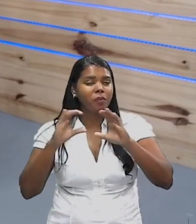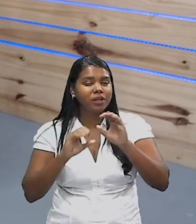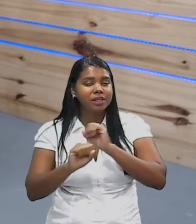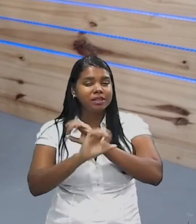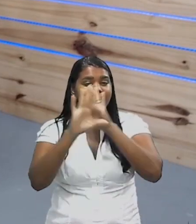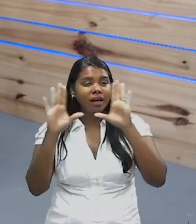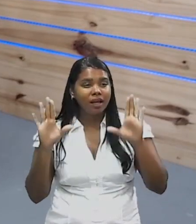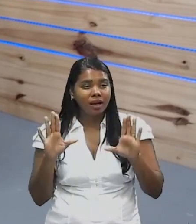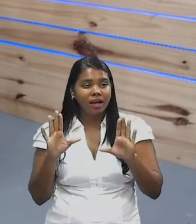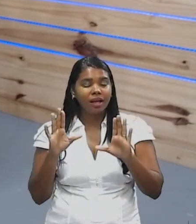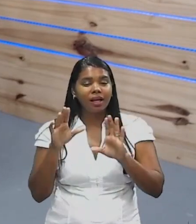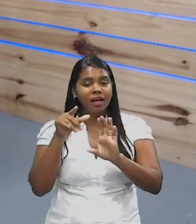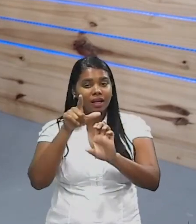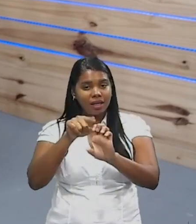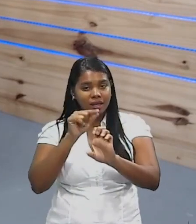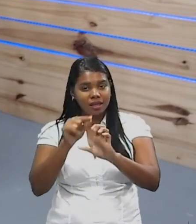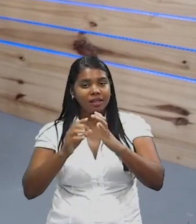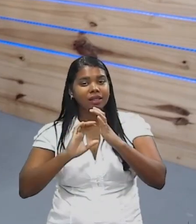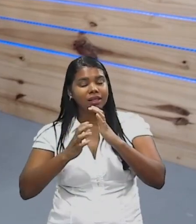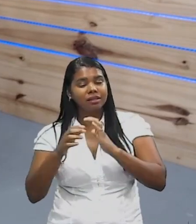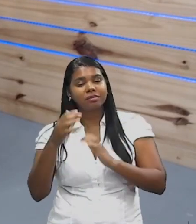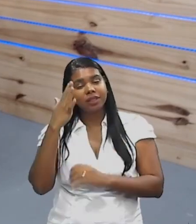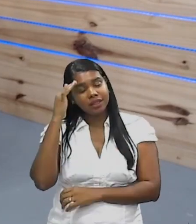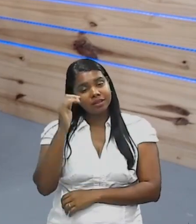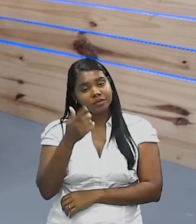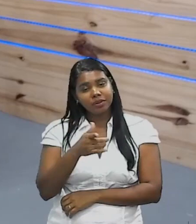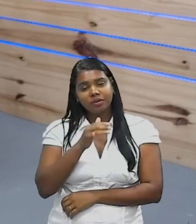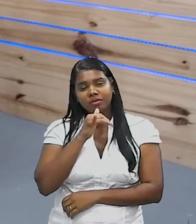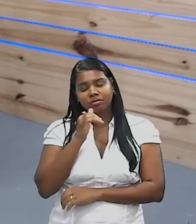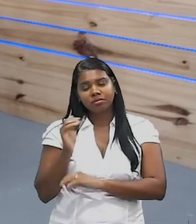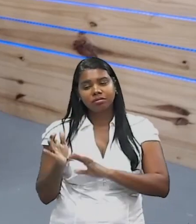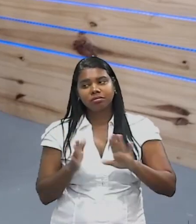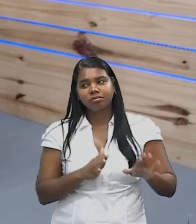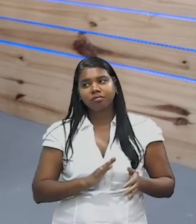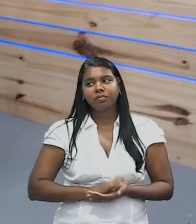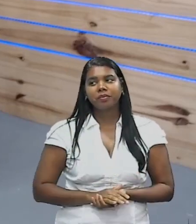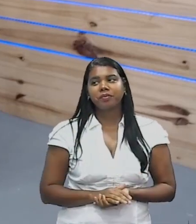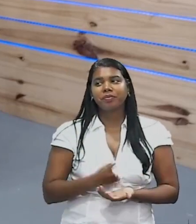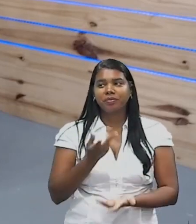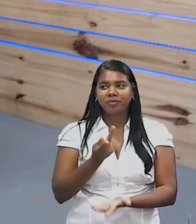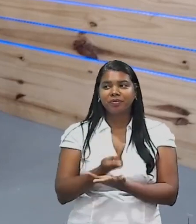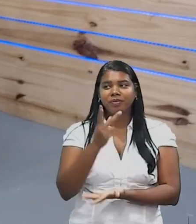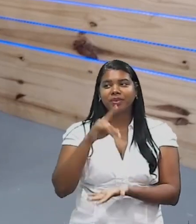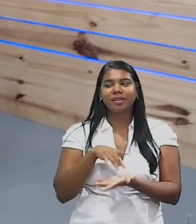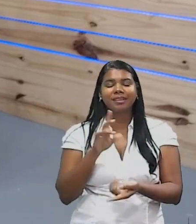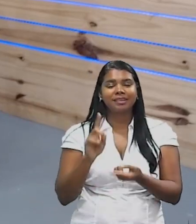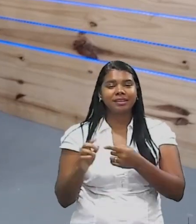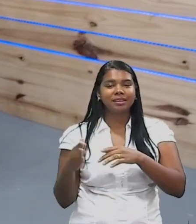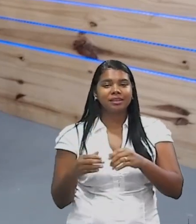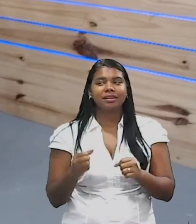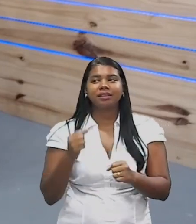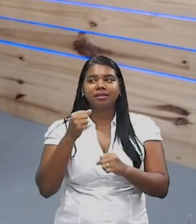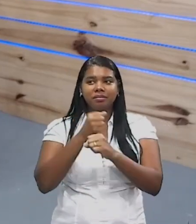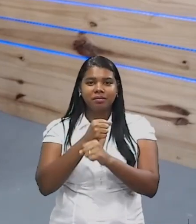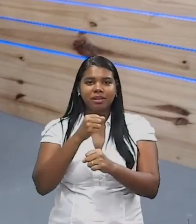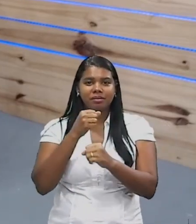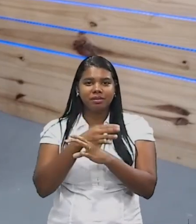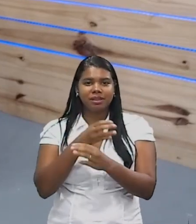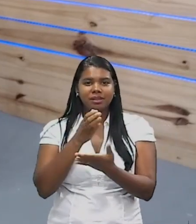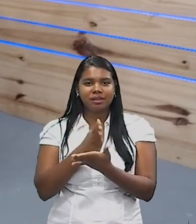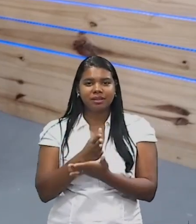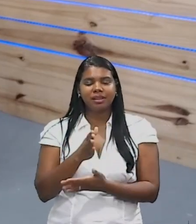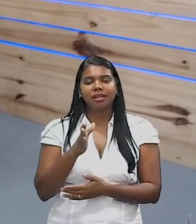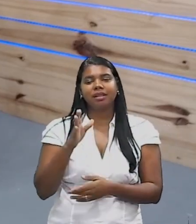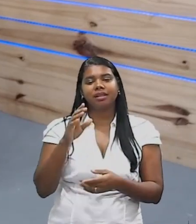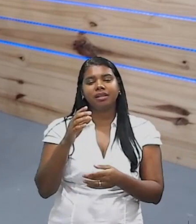da empresa para que ele saiba que não é. Por exemplo, aconteceu o caso da batata Ruffles. Quando